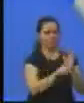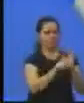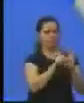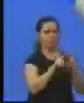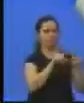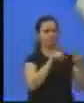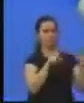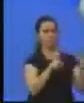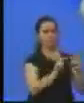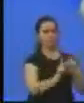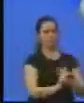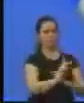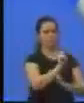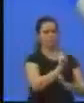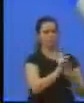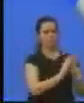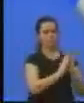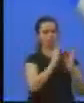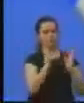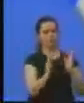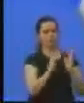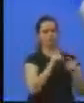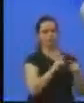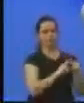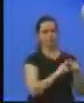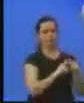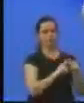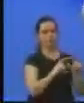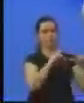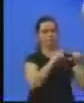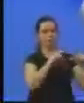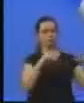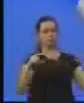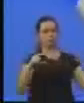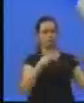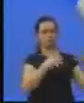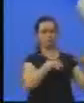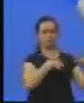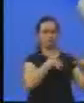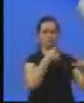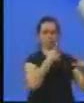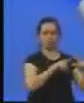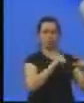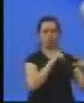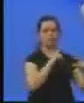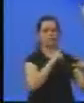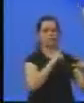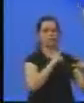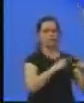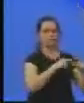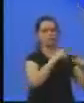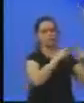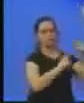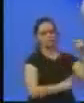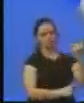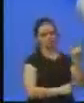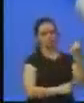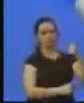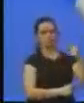meio, cai o expoente, fica lá na frente. Vezes a expressão do jeito que está com o expoente meio menos